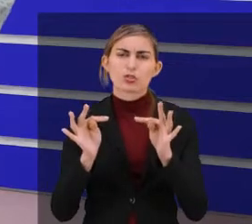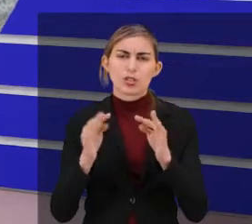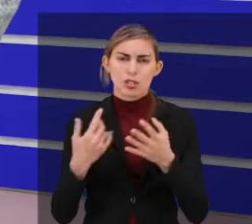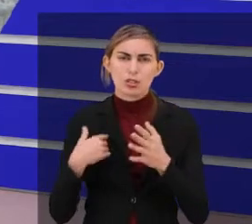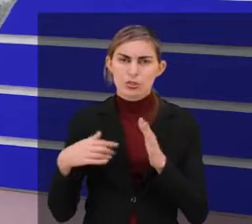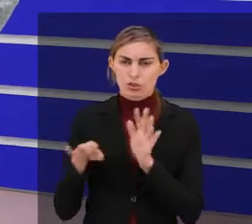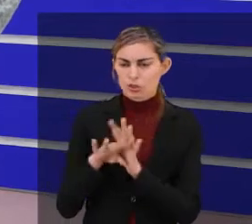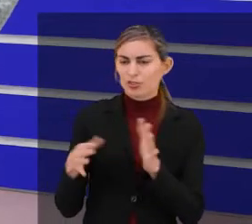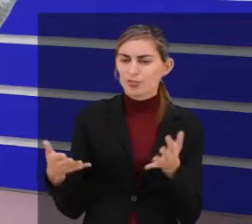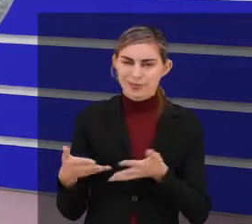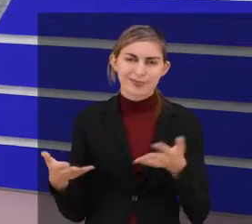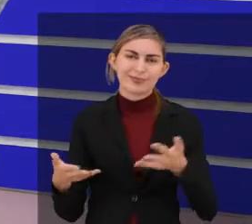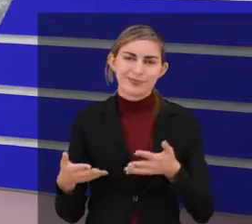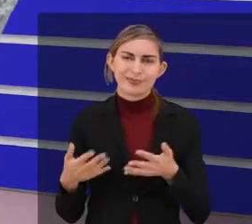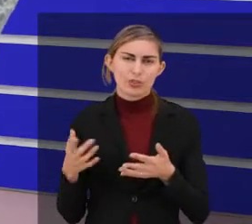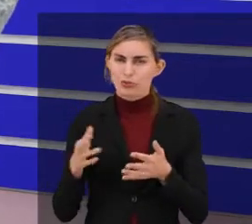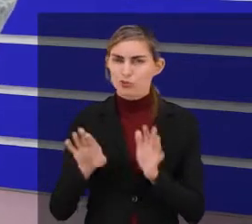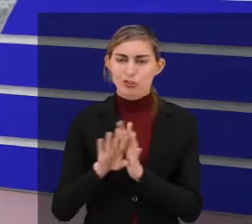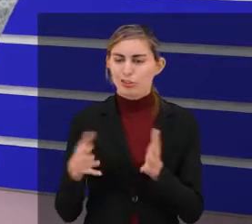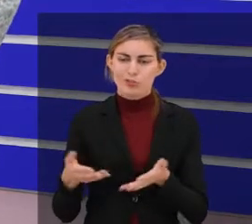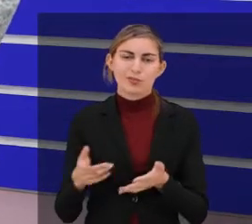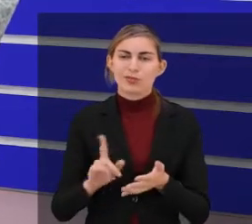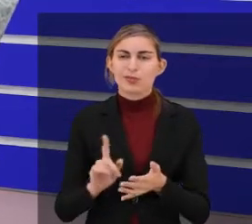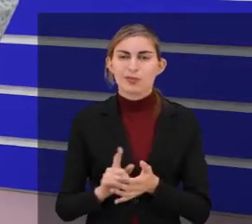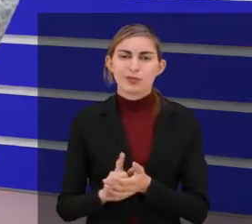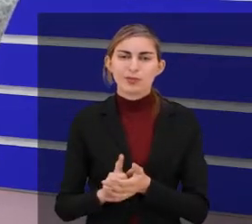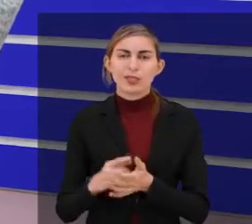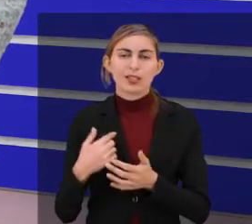ela não chegou agora, né?